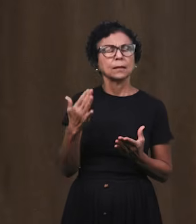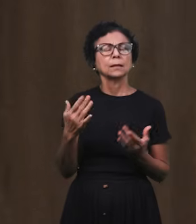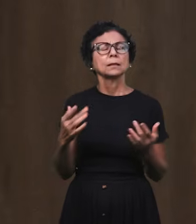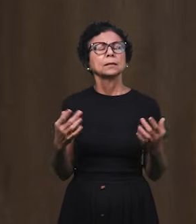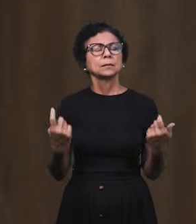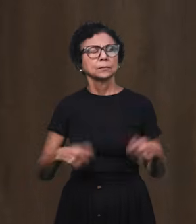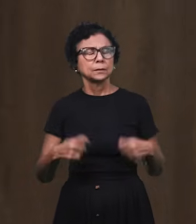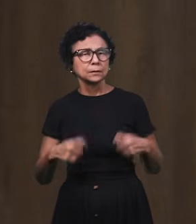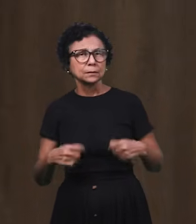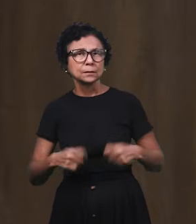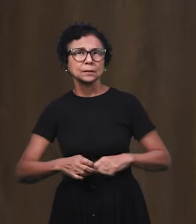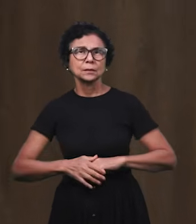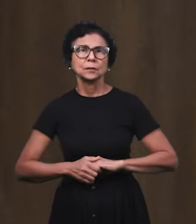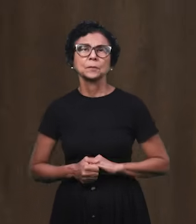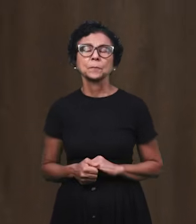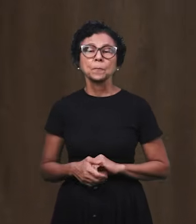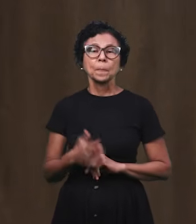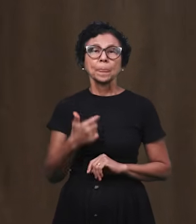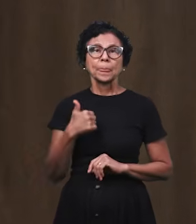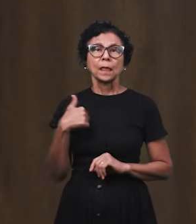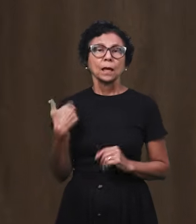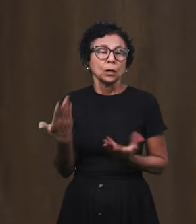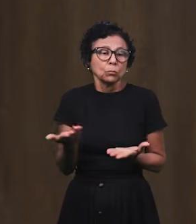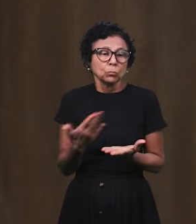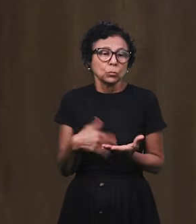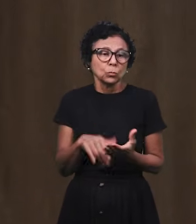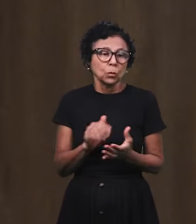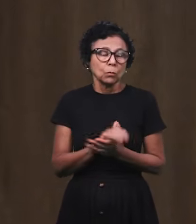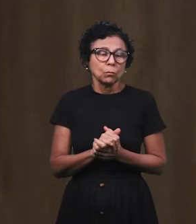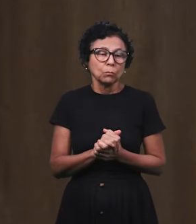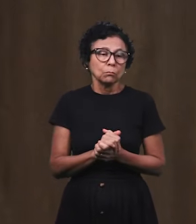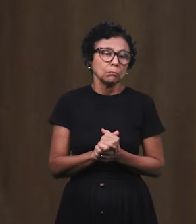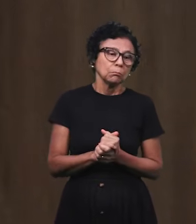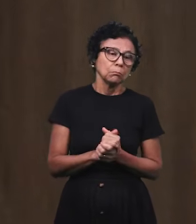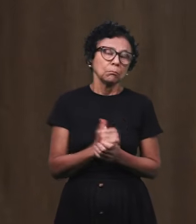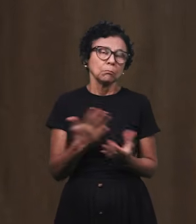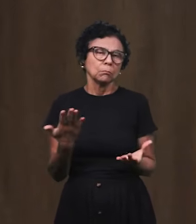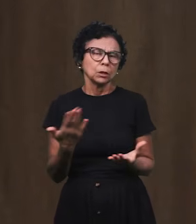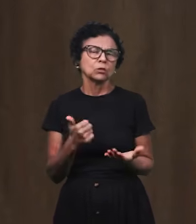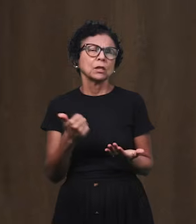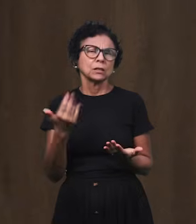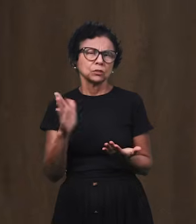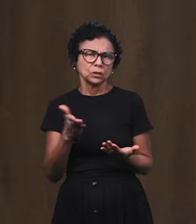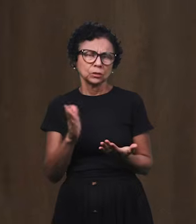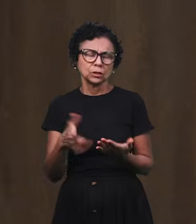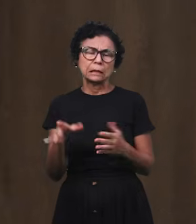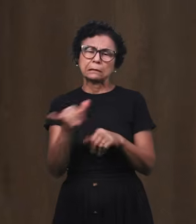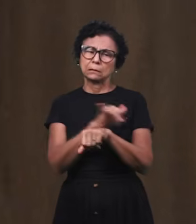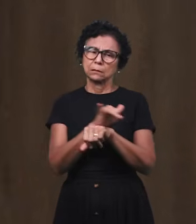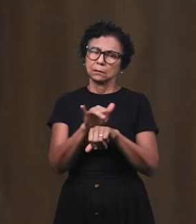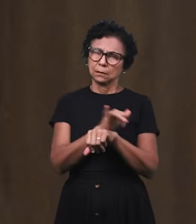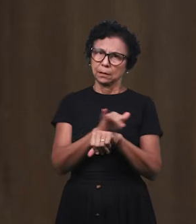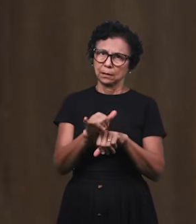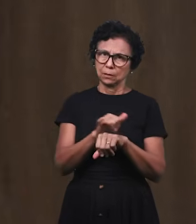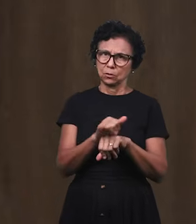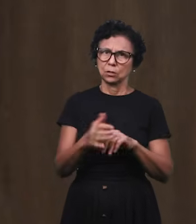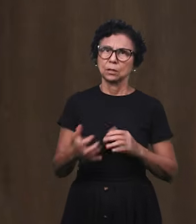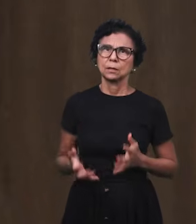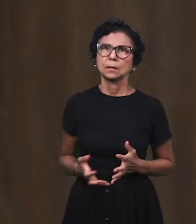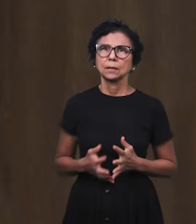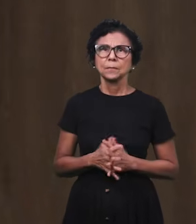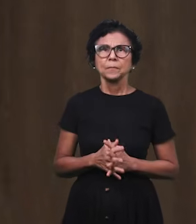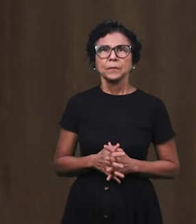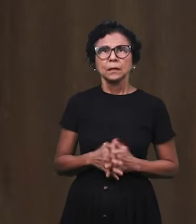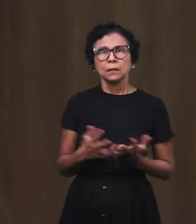bom quando existe essa transição e que você tem bagagem. Então, eu penso que é recomeçar mesmo, sabe? Não é começar do zero, é recomeçar